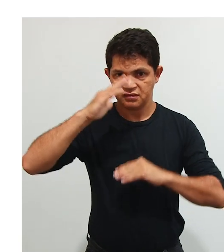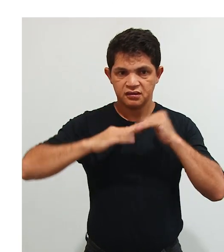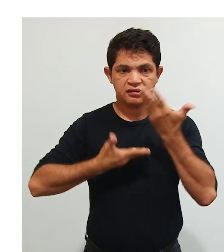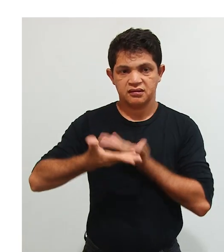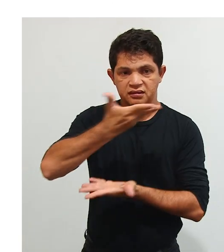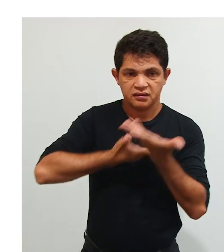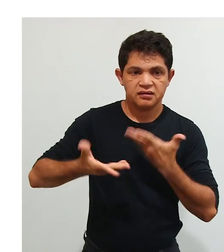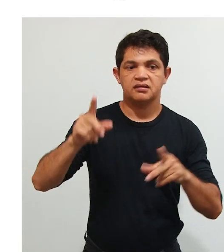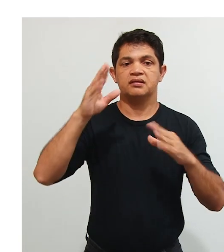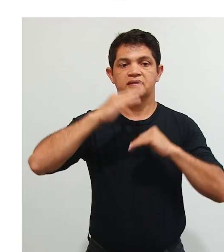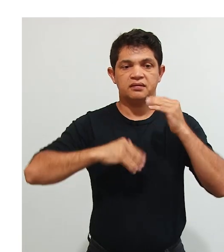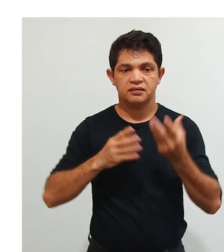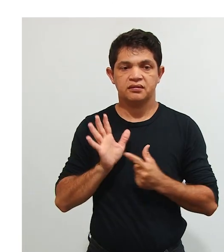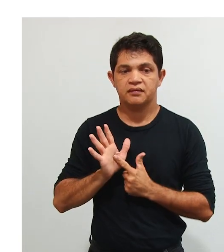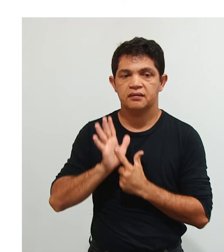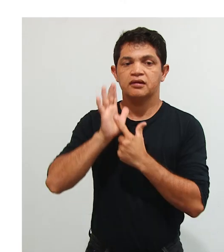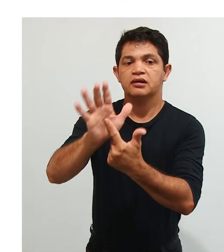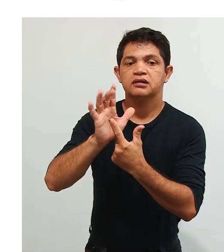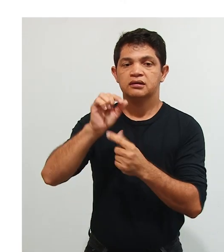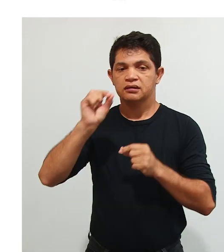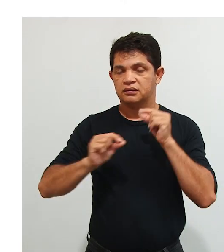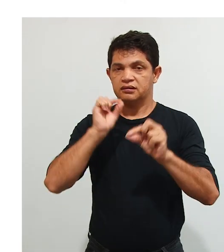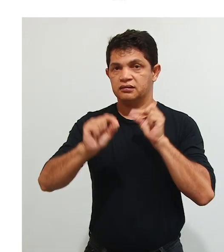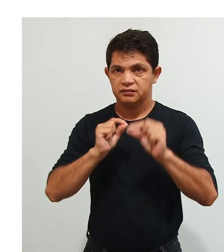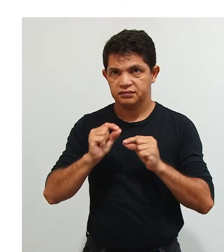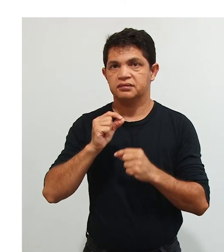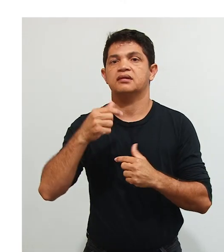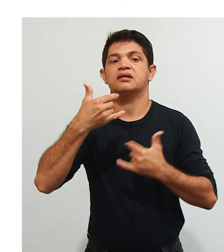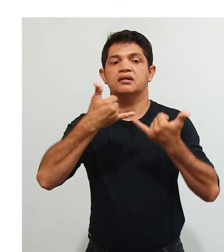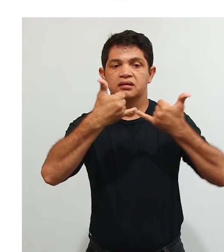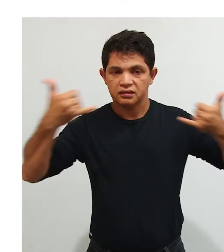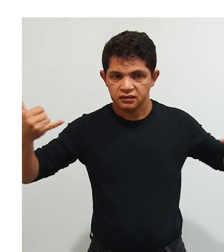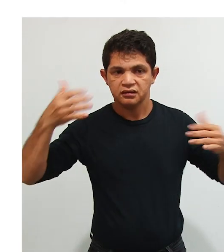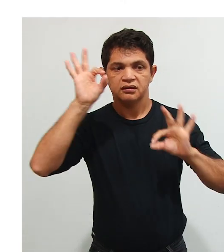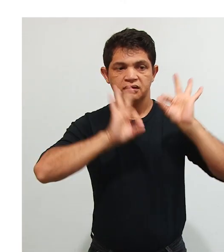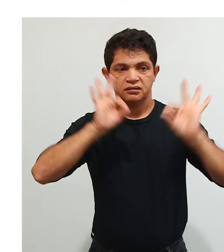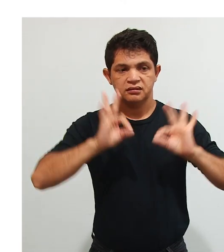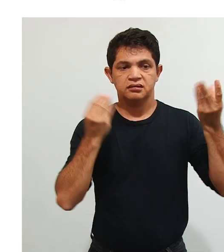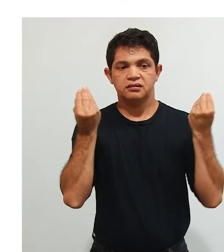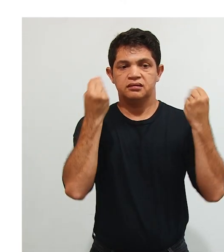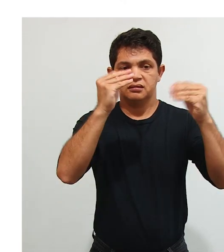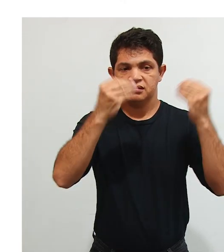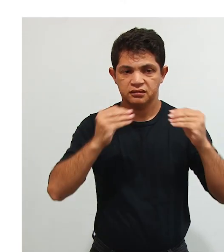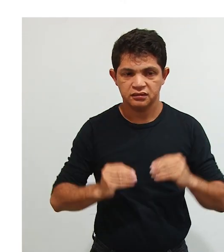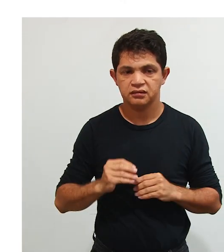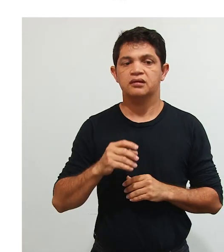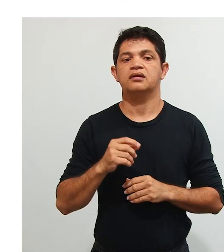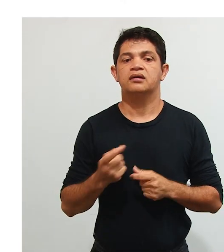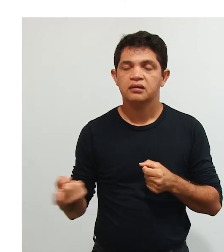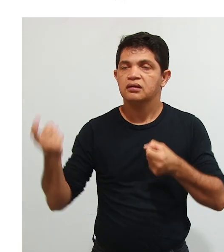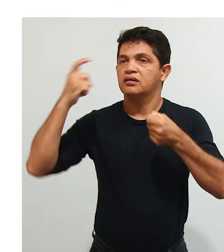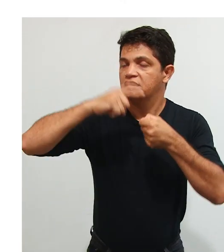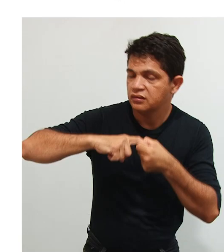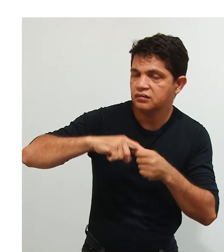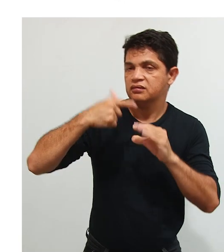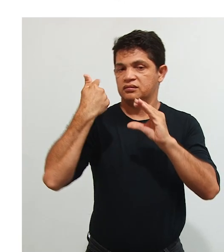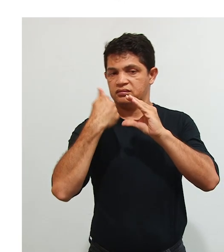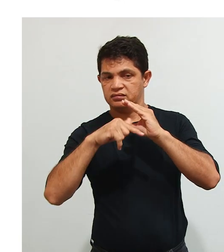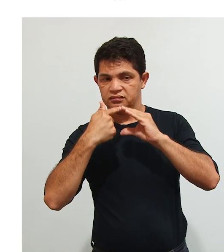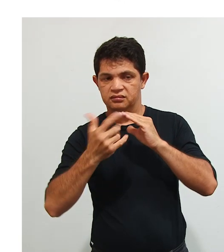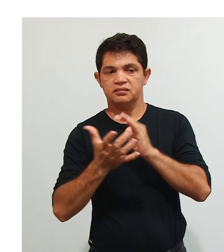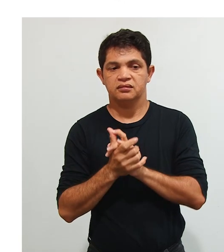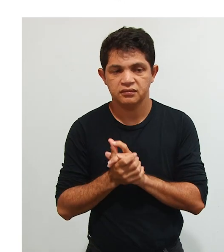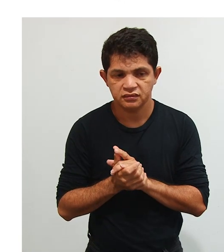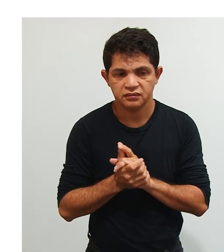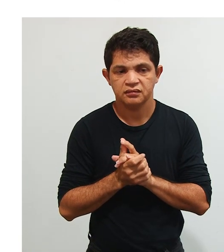o feedback, né? Que é para a gente falar para a pessoa o que nós estamos tendo